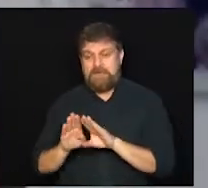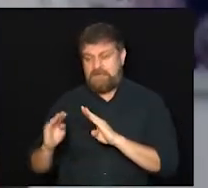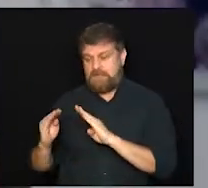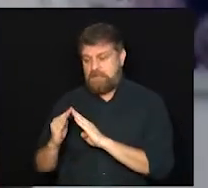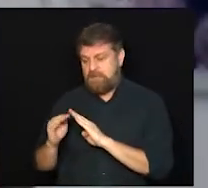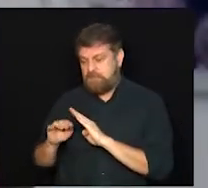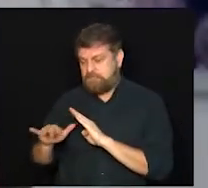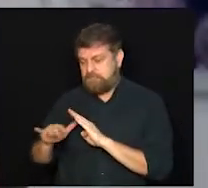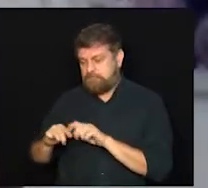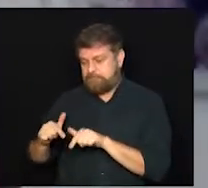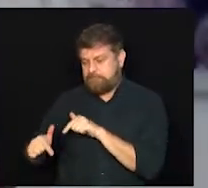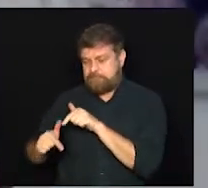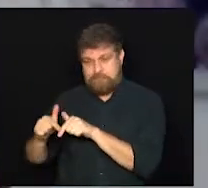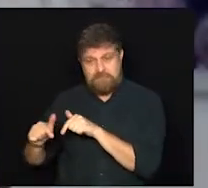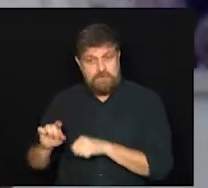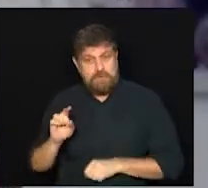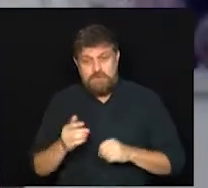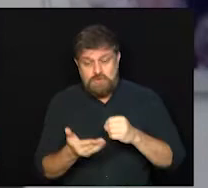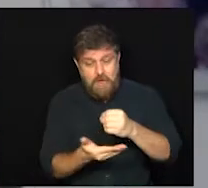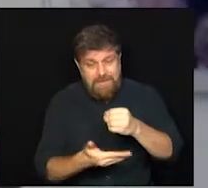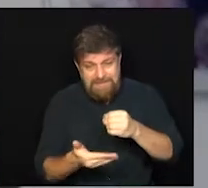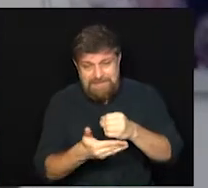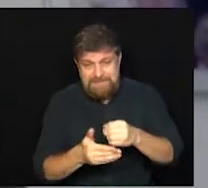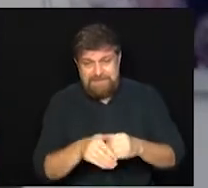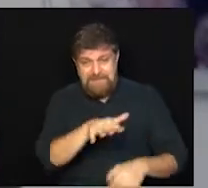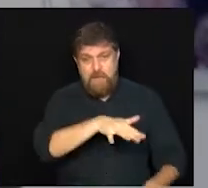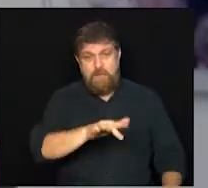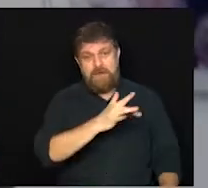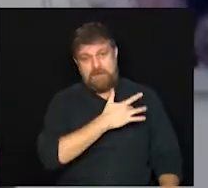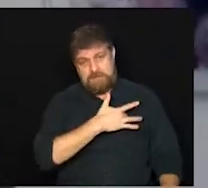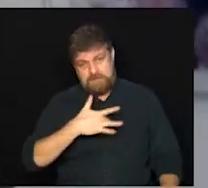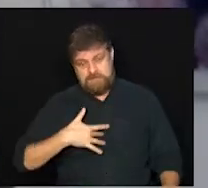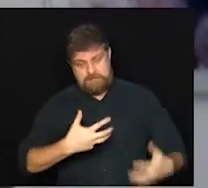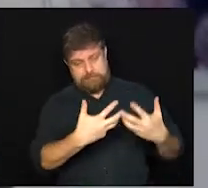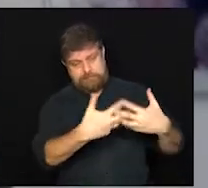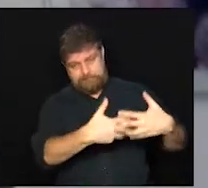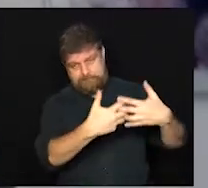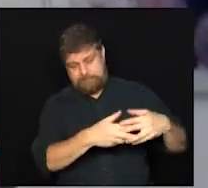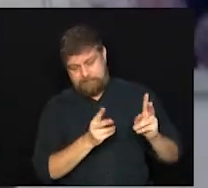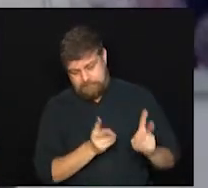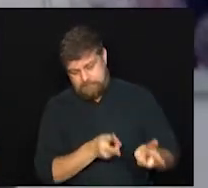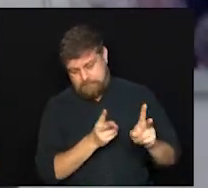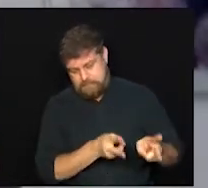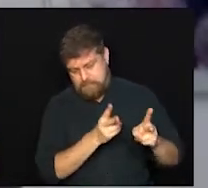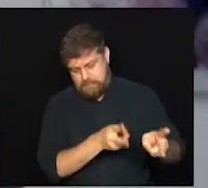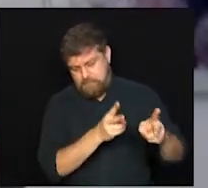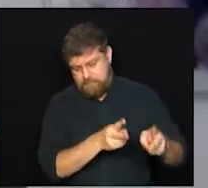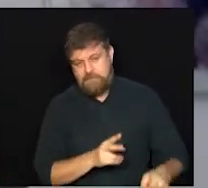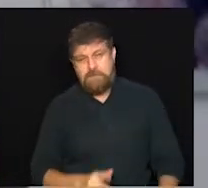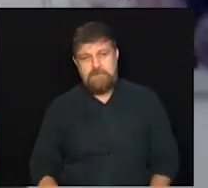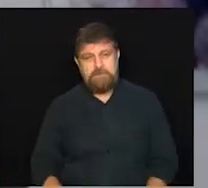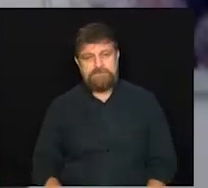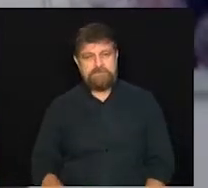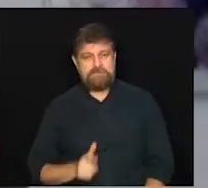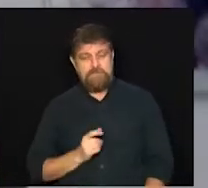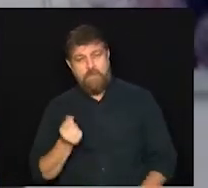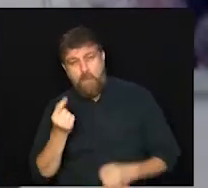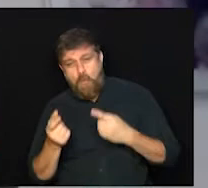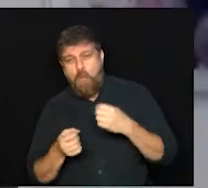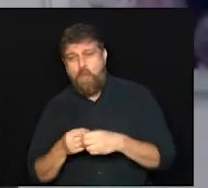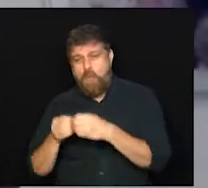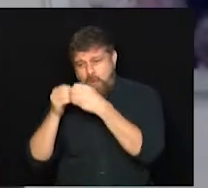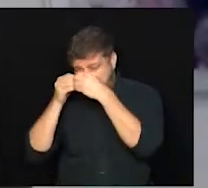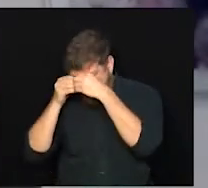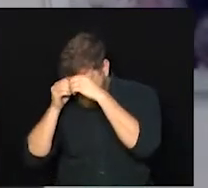remoto aquilo que era essencial. A área da saúde tinha que continuar acontecendo, e um ou outro